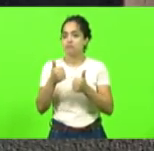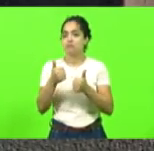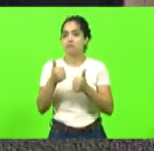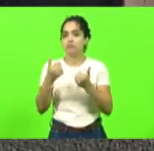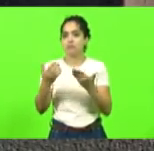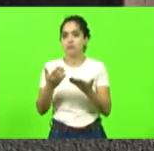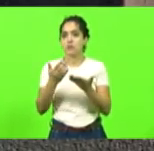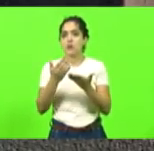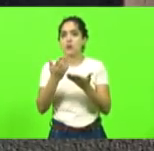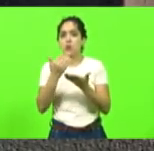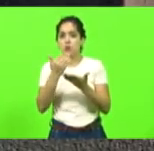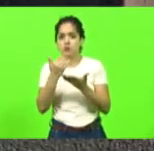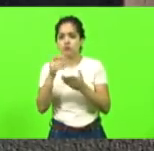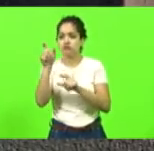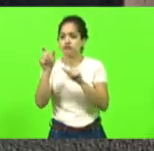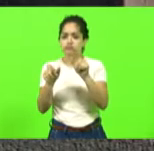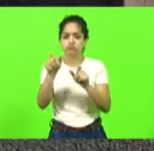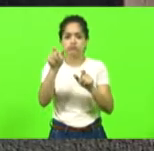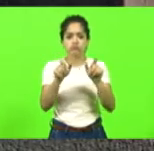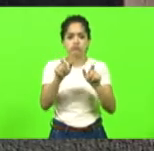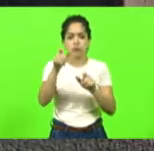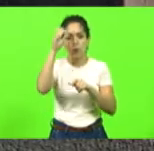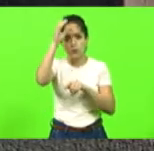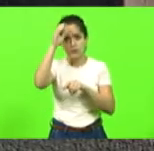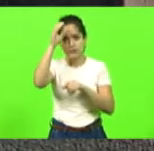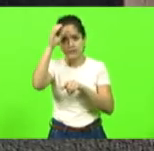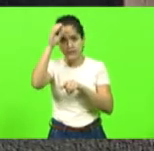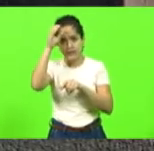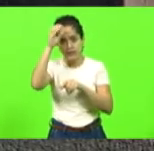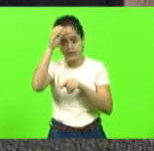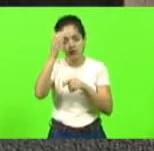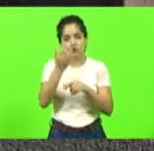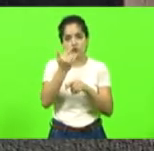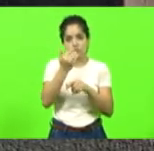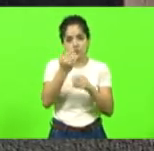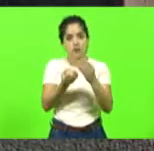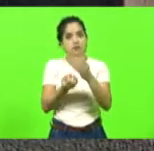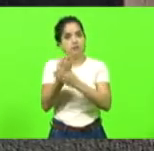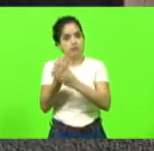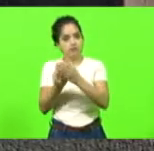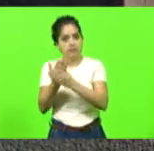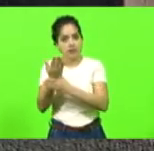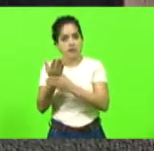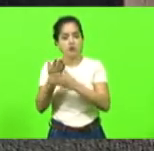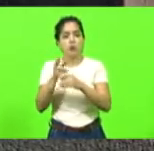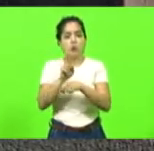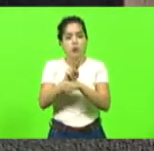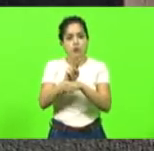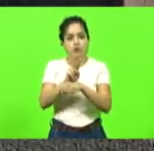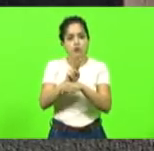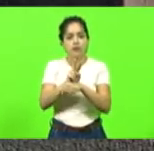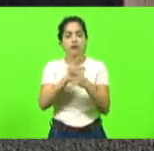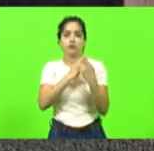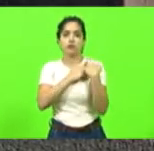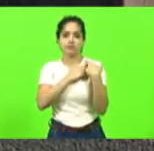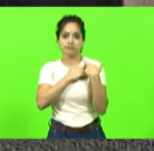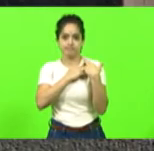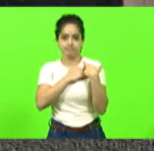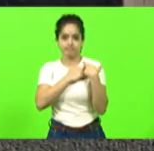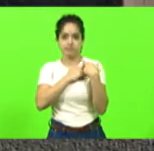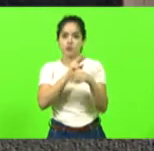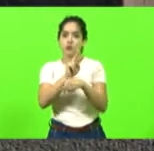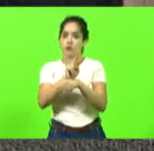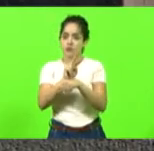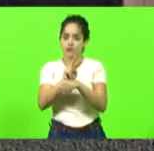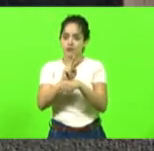como sujeito, consumo consciente de alimentos e a produção com cuidado, com responsabilidade, com preservação do meio